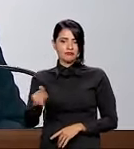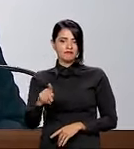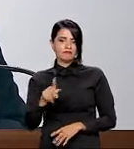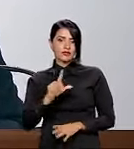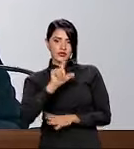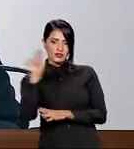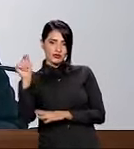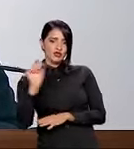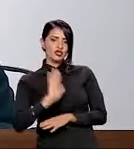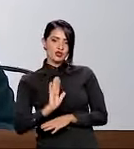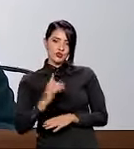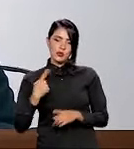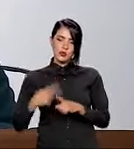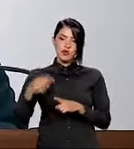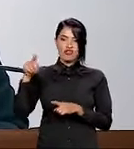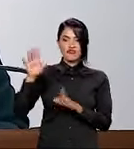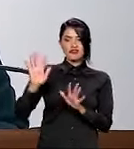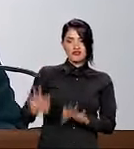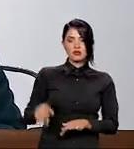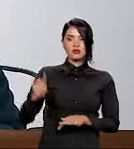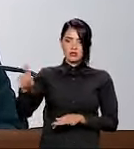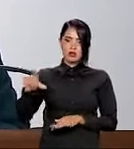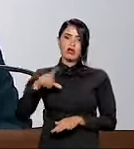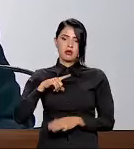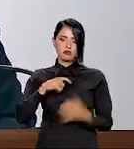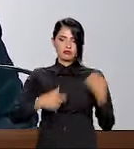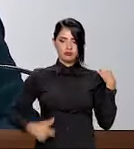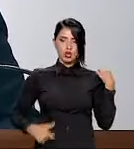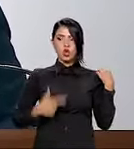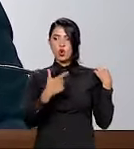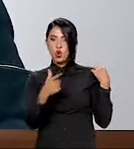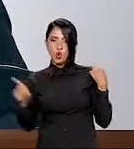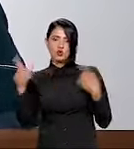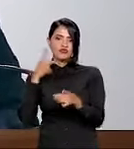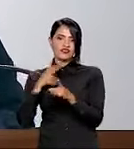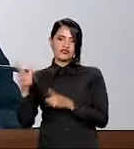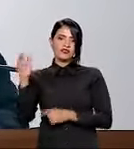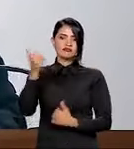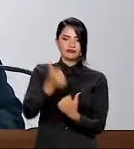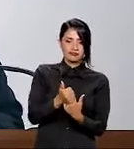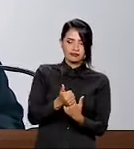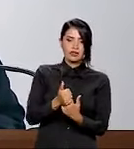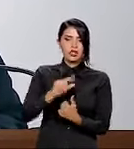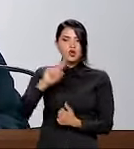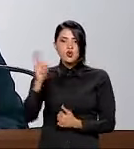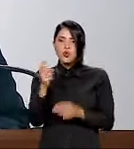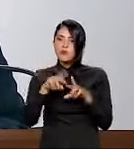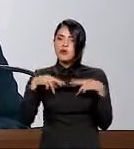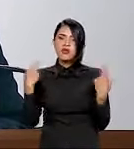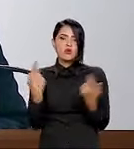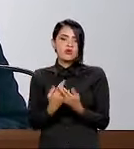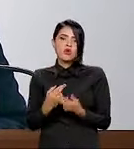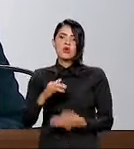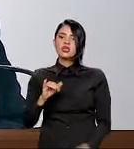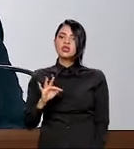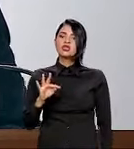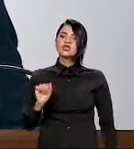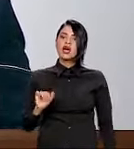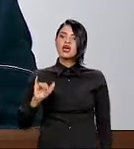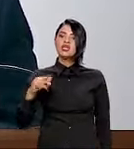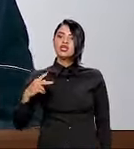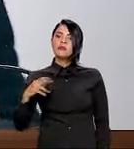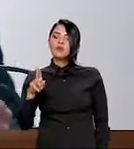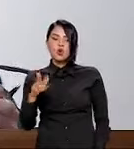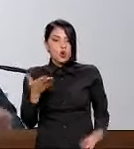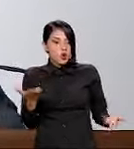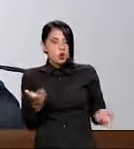hoje, porque termina o mandato dele, e outro companheiro ganhou as eleições. Eu só tive com ele uma reunião em Itaipu. Hoje